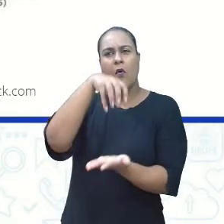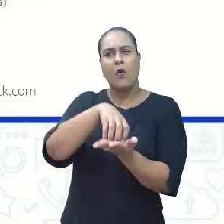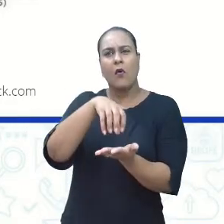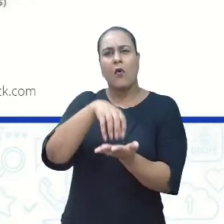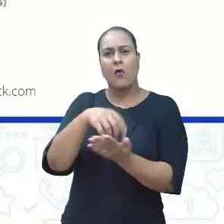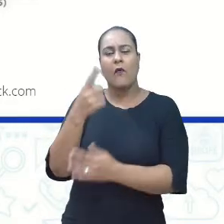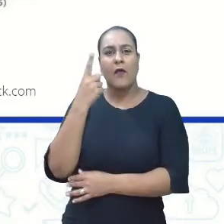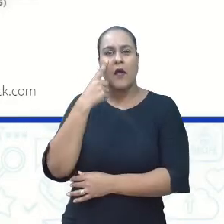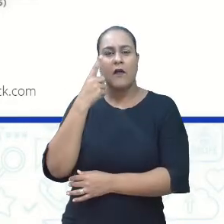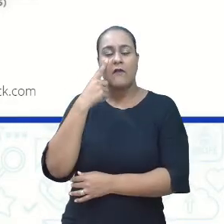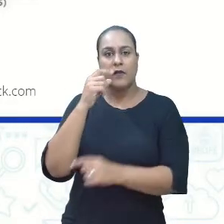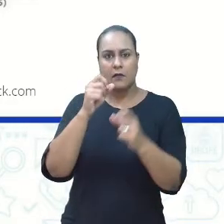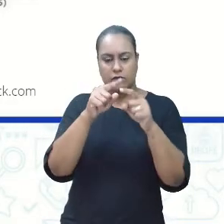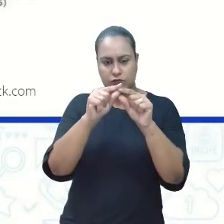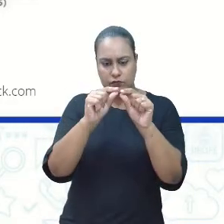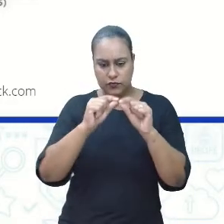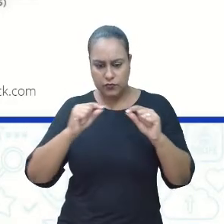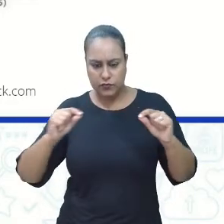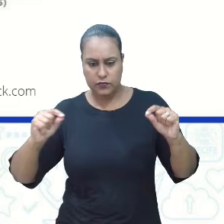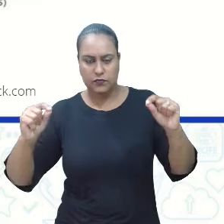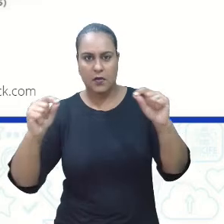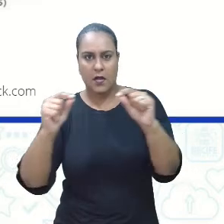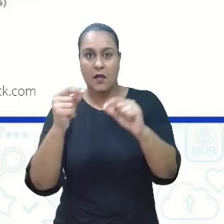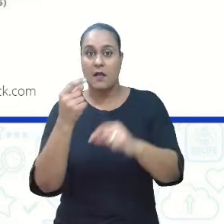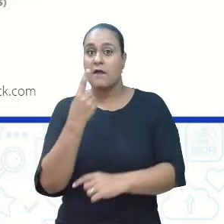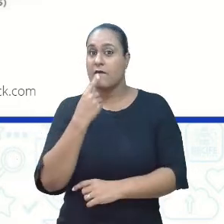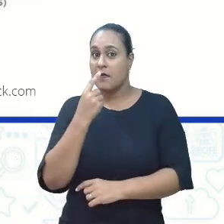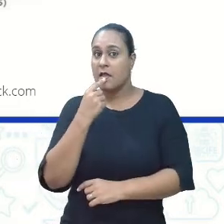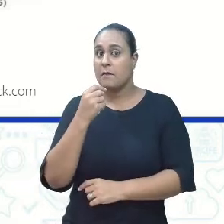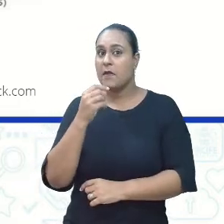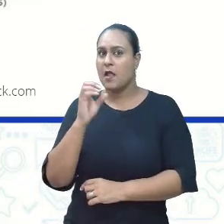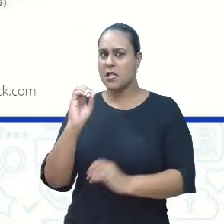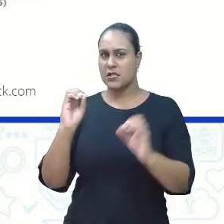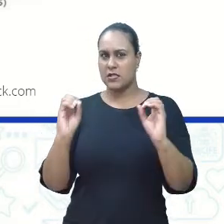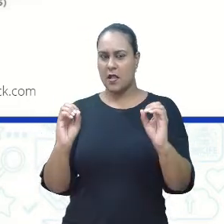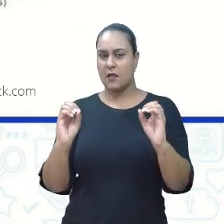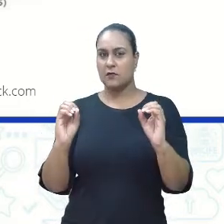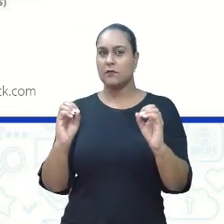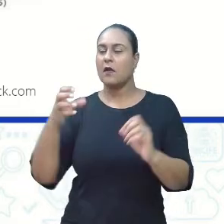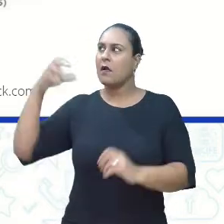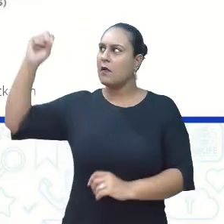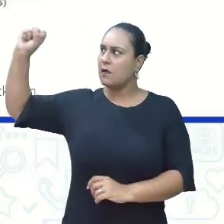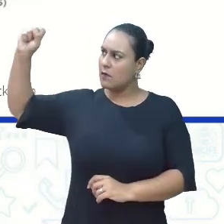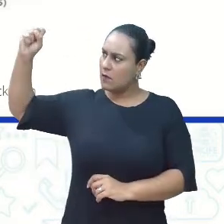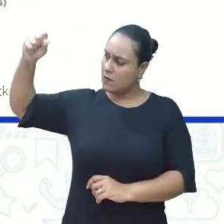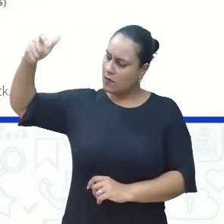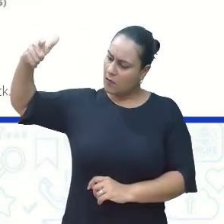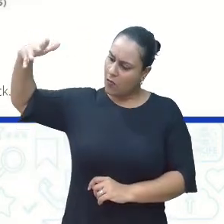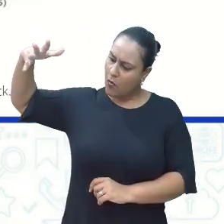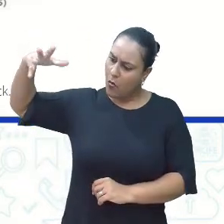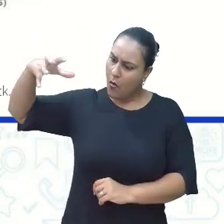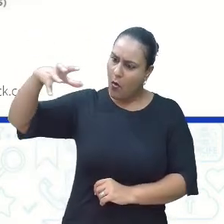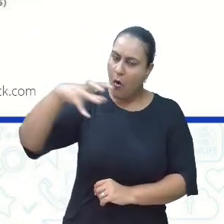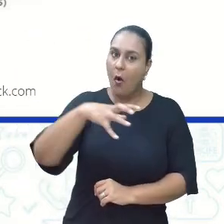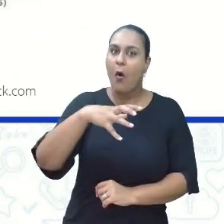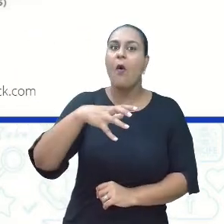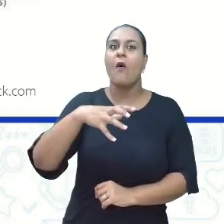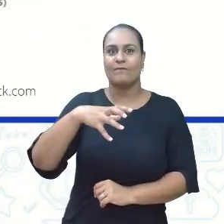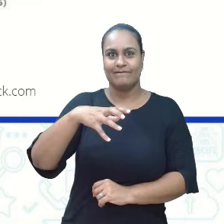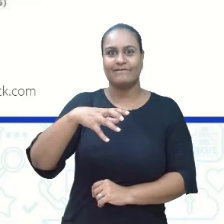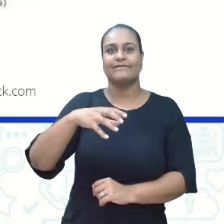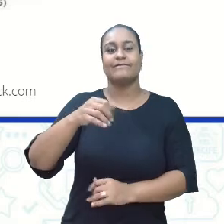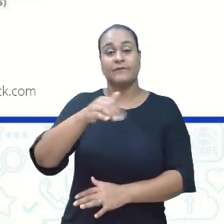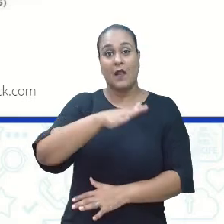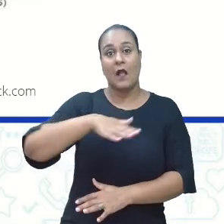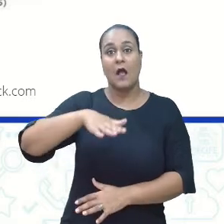linhazinha vermelha, marcando 0, o Equador, vai receber primeiro a incidência solar. Percebam que as